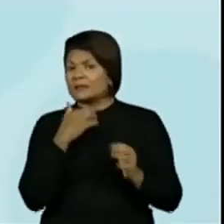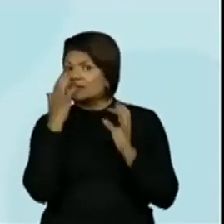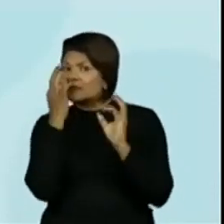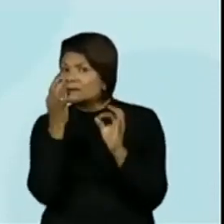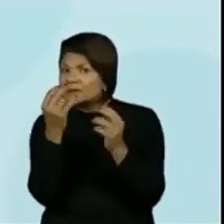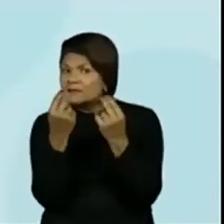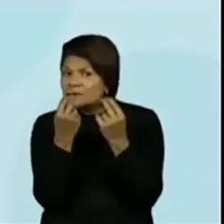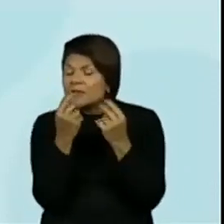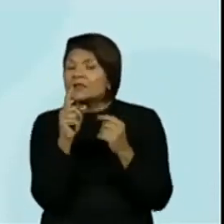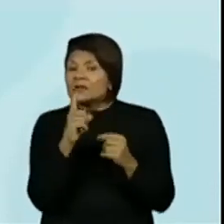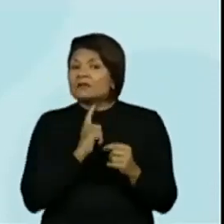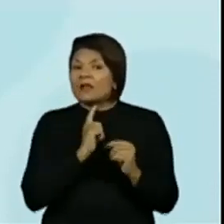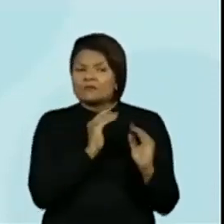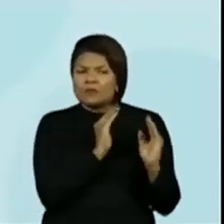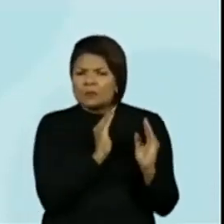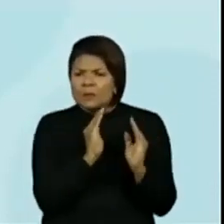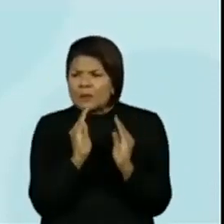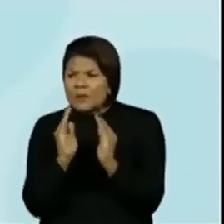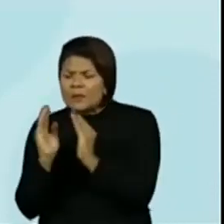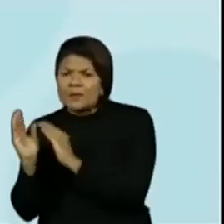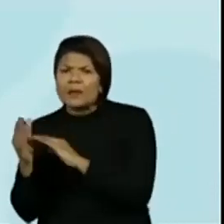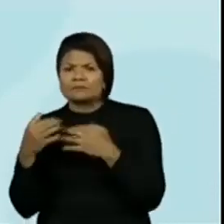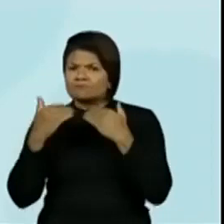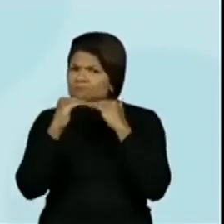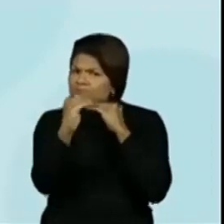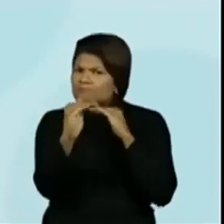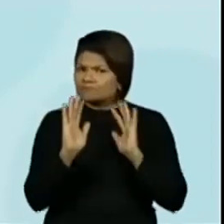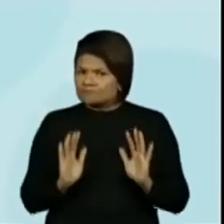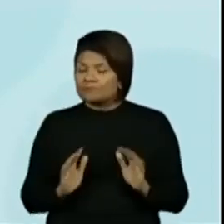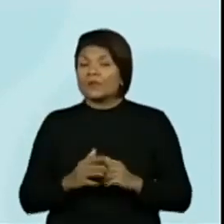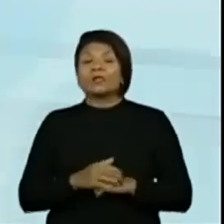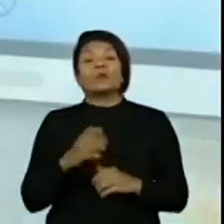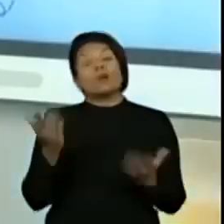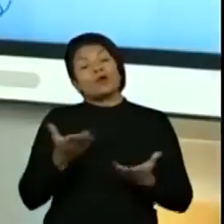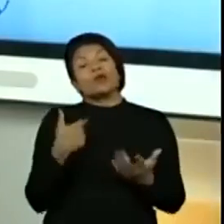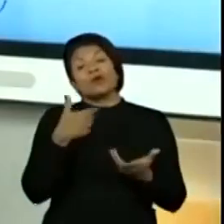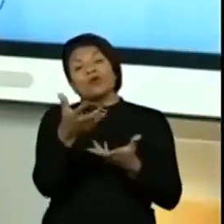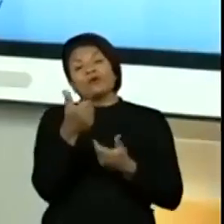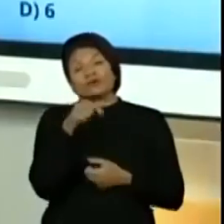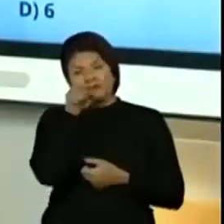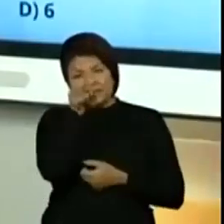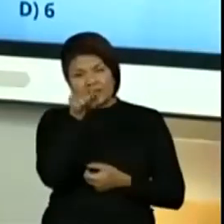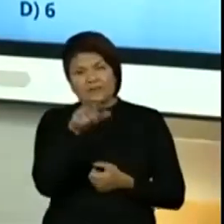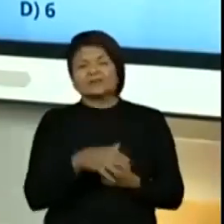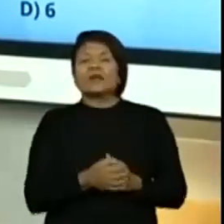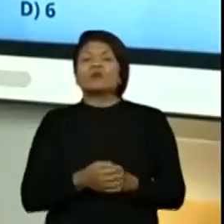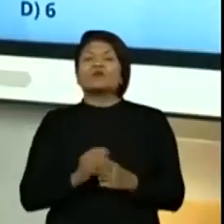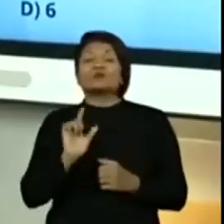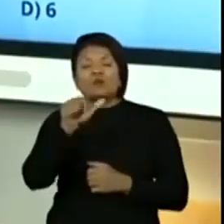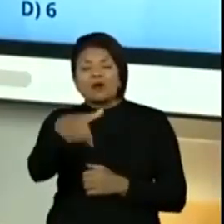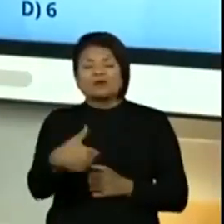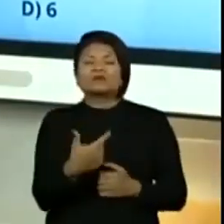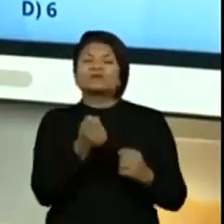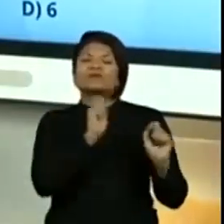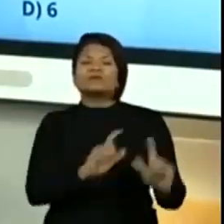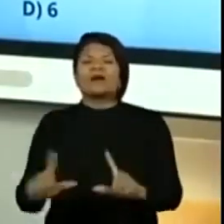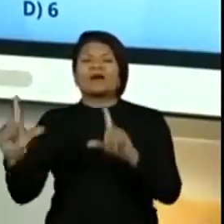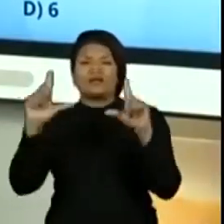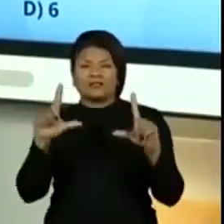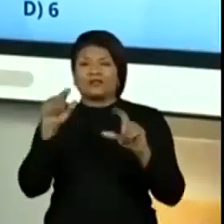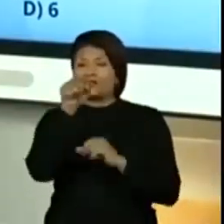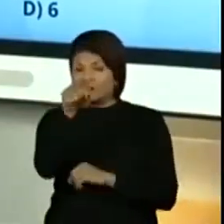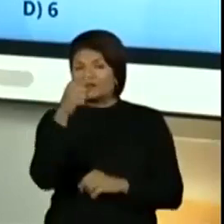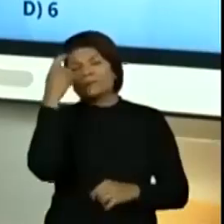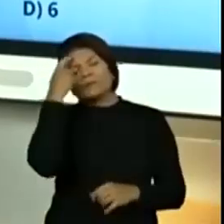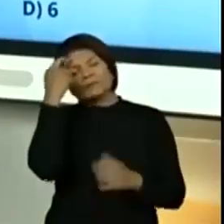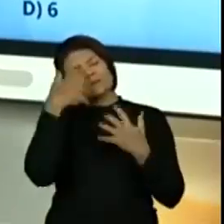essa regularidade se mantém. Então agora eu convido vocês para o próximo slide para que vocês pensem aí